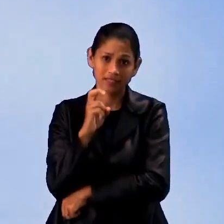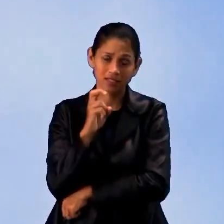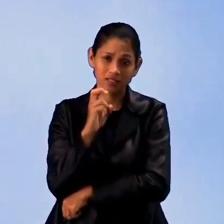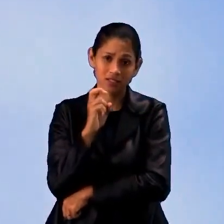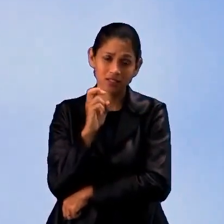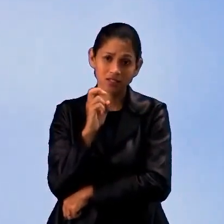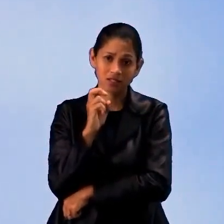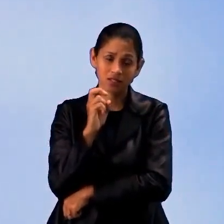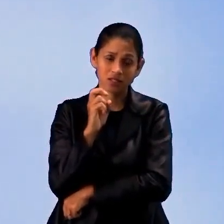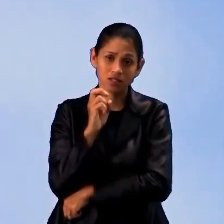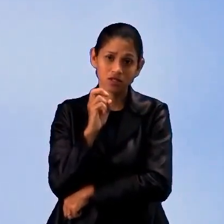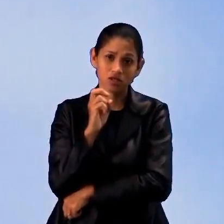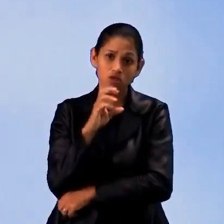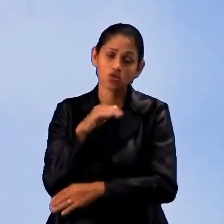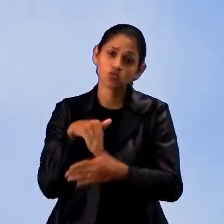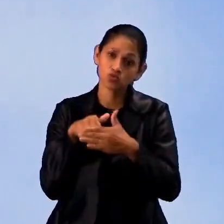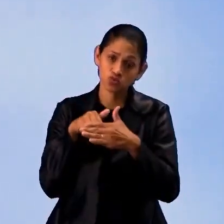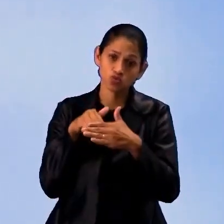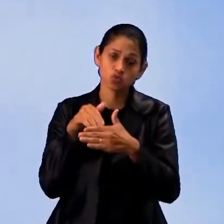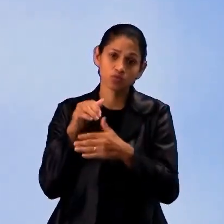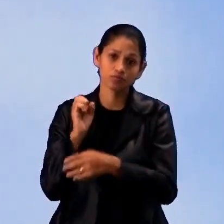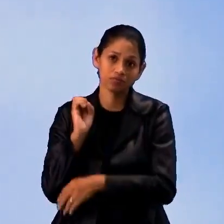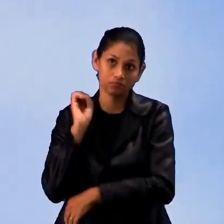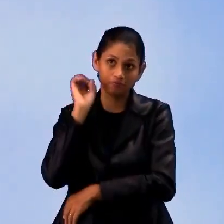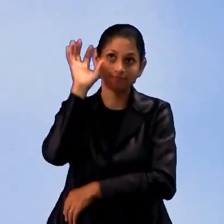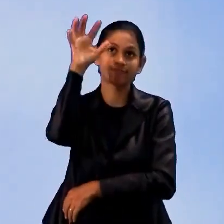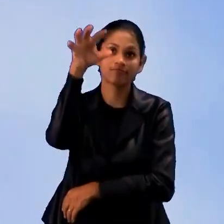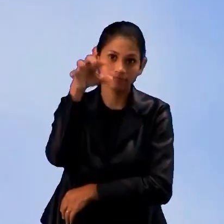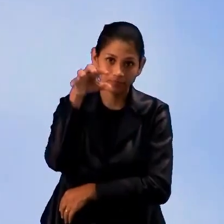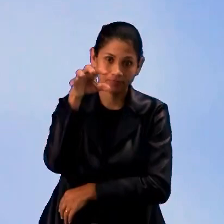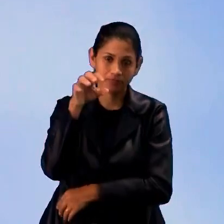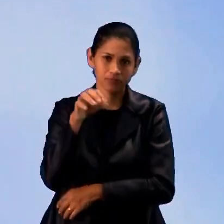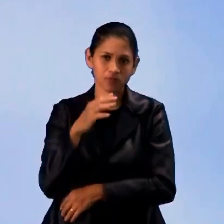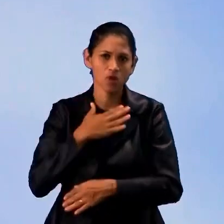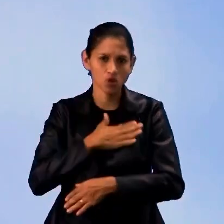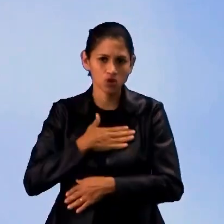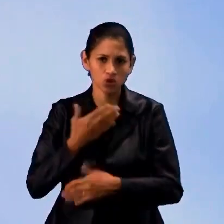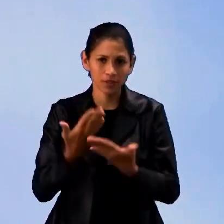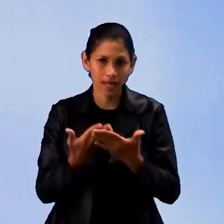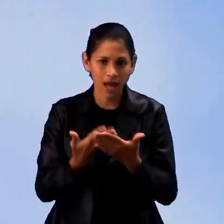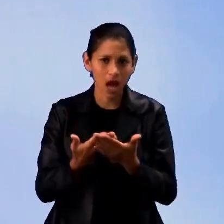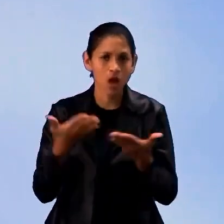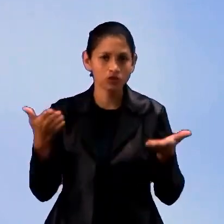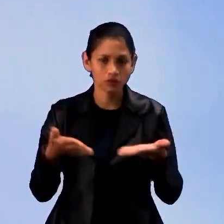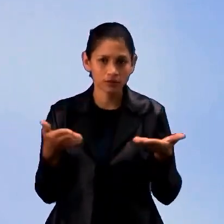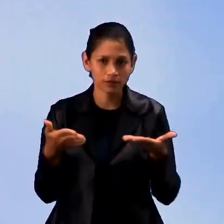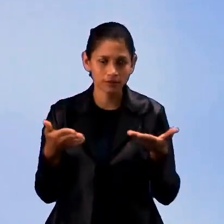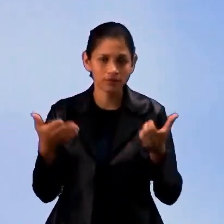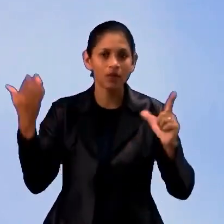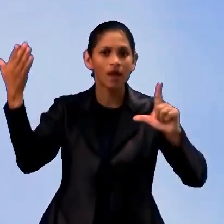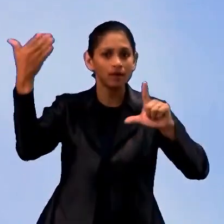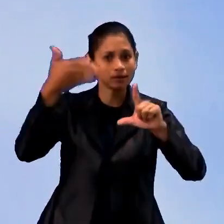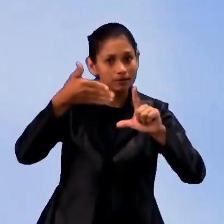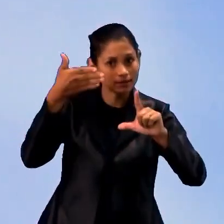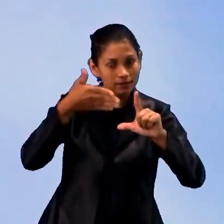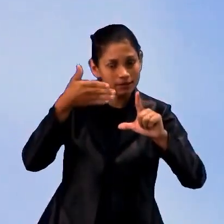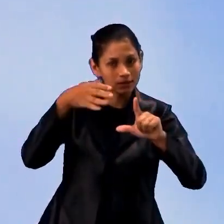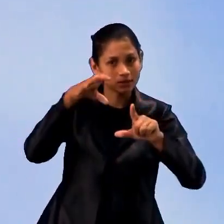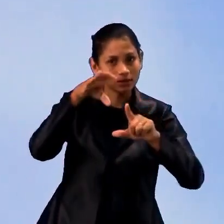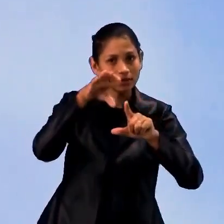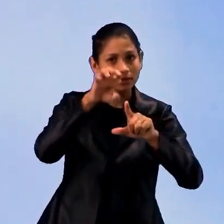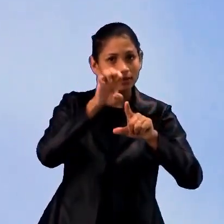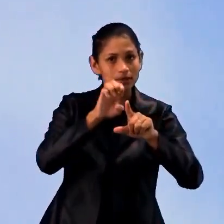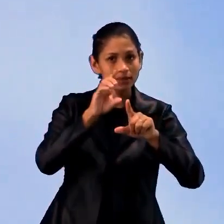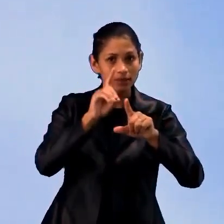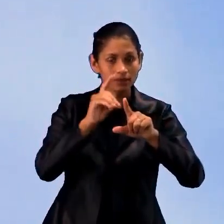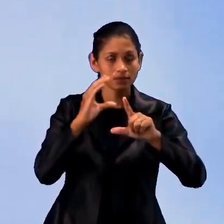Então, gostou da nossa aula de hoje? Eu espero que sim. Não esquece de estar sempre acessando a nossa plataforma Eduque para